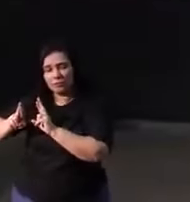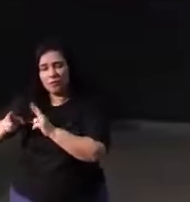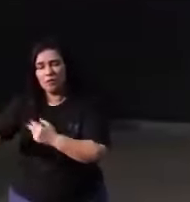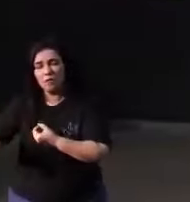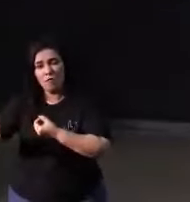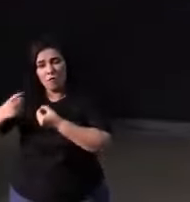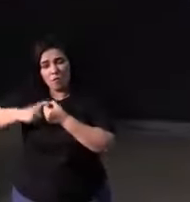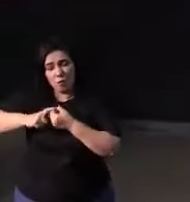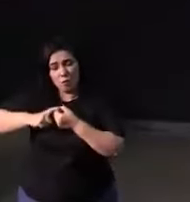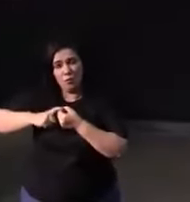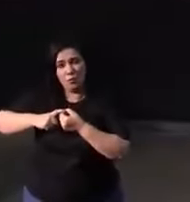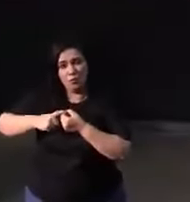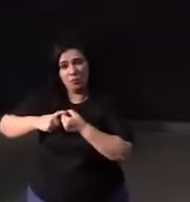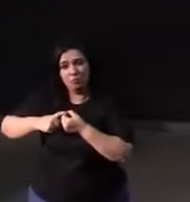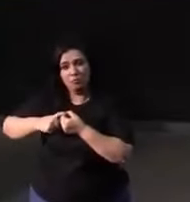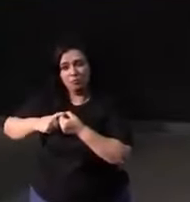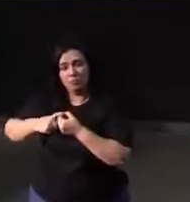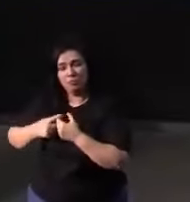volta para a casa do seu pai,